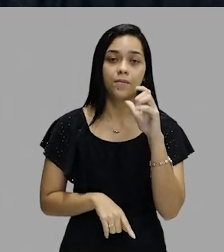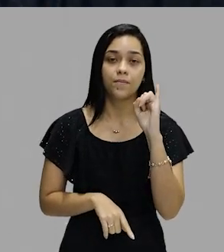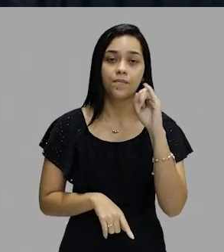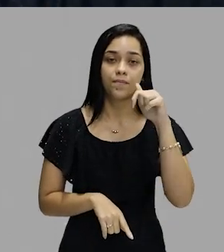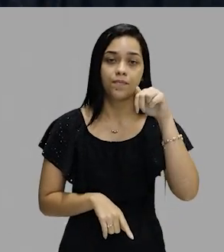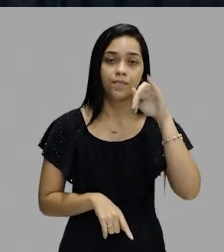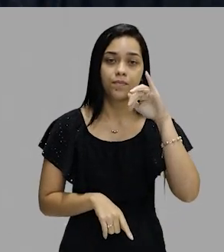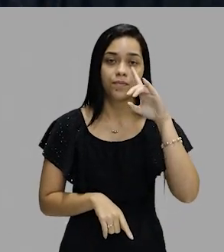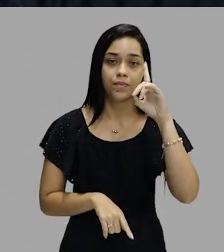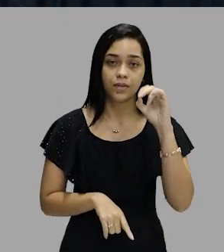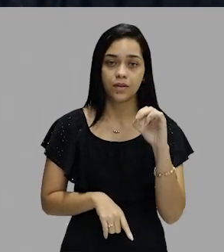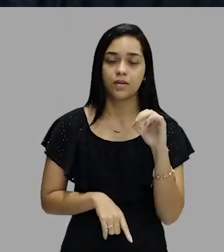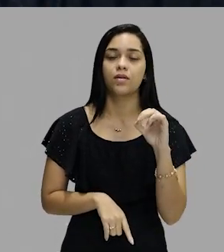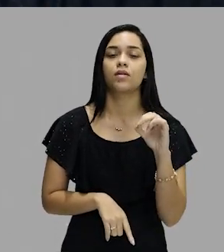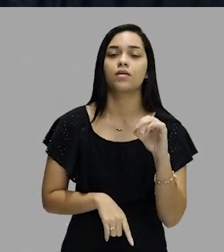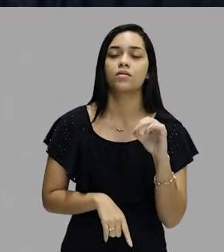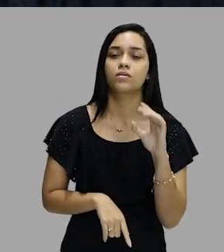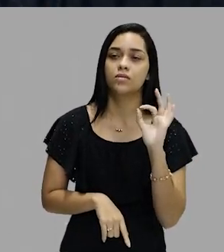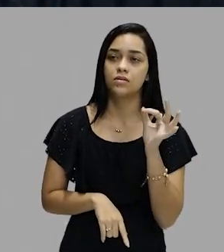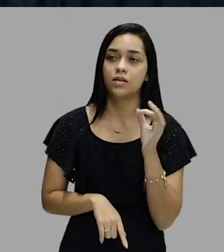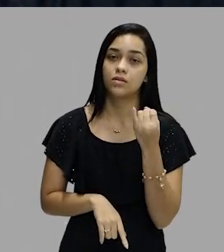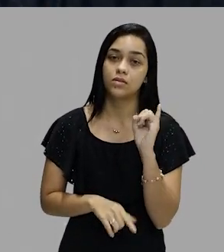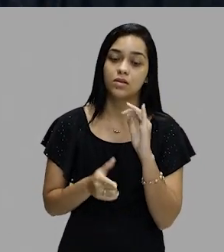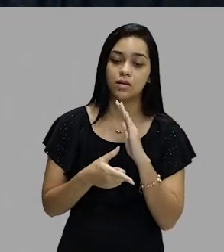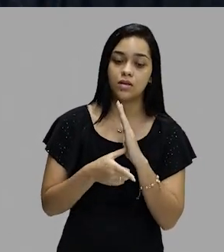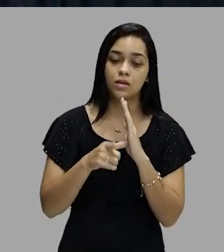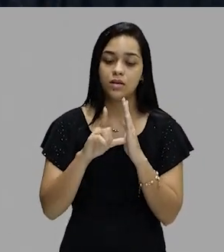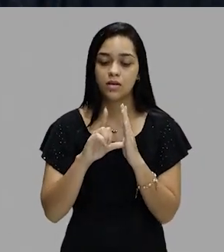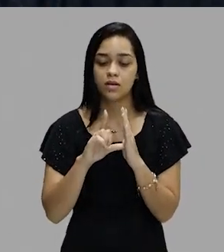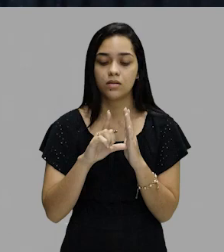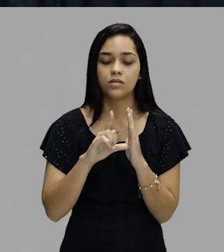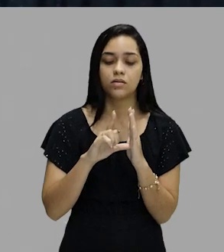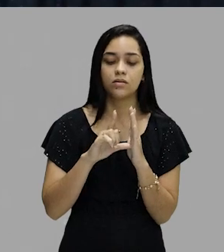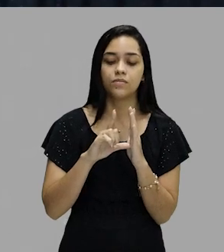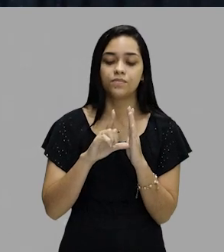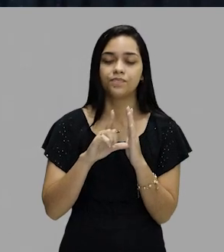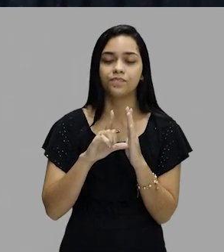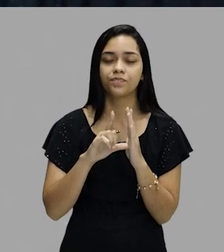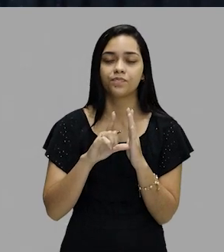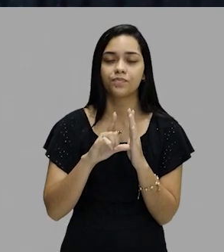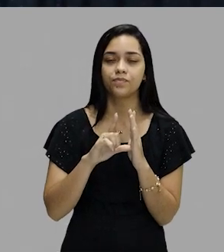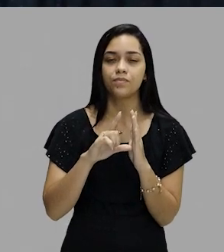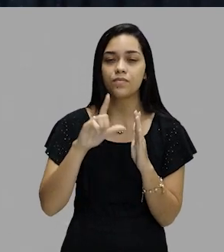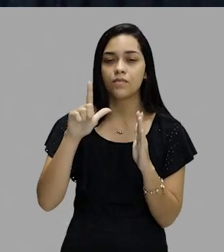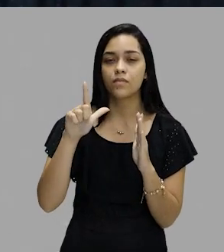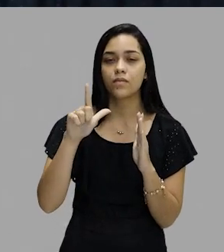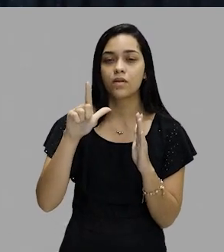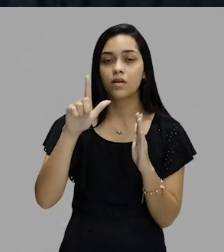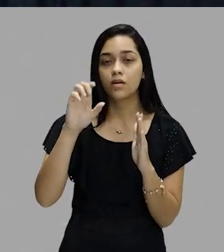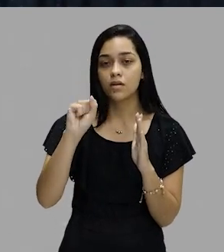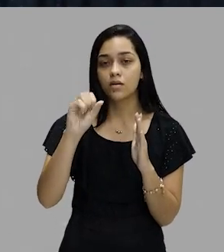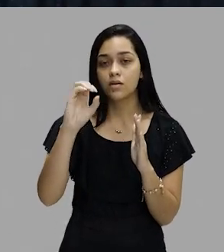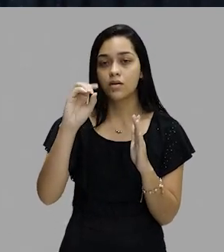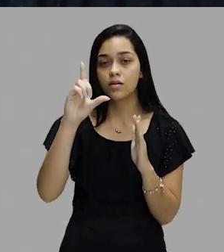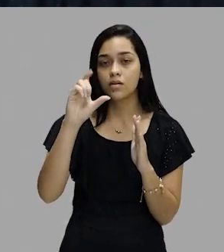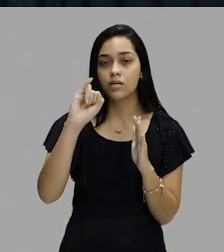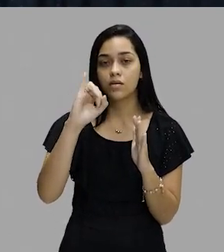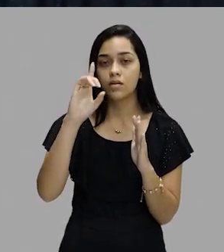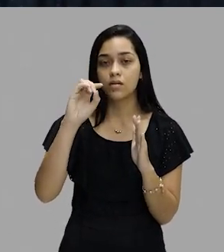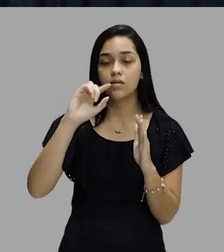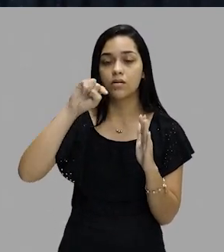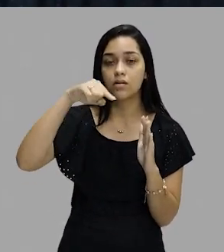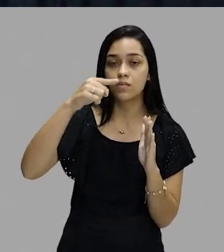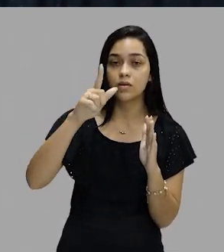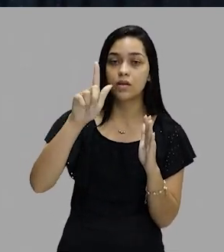é o estado intermediário, certo? Se está antes, né, é estado líquido, estado sólido, desculpa, e se estiver